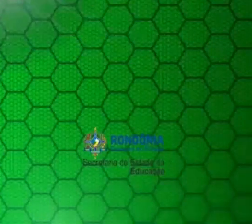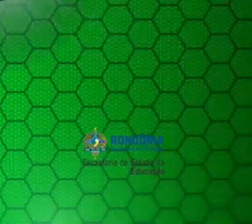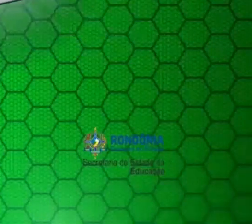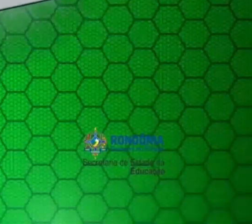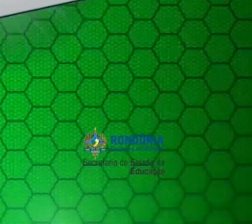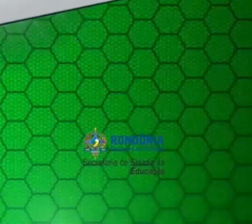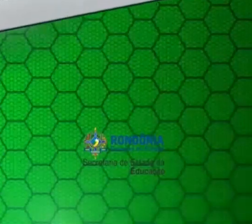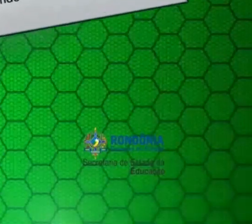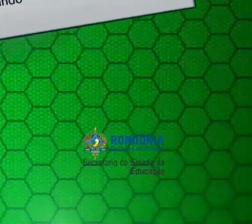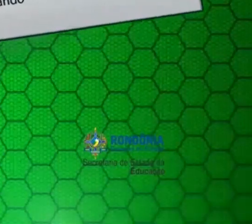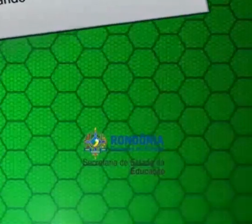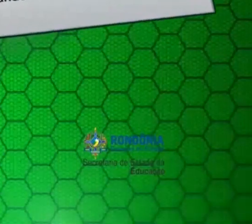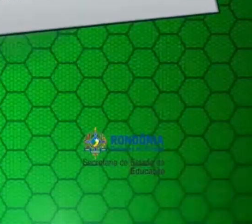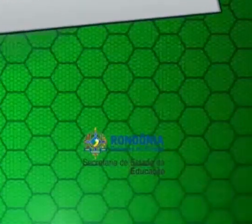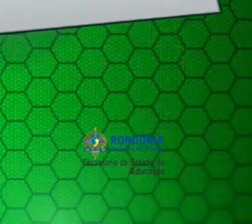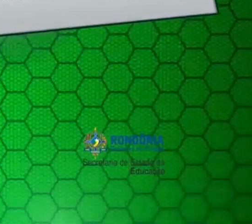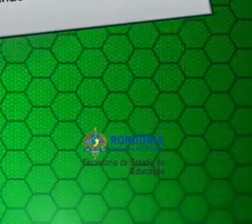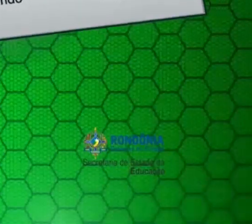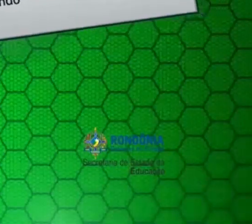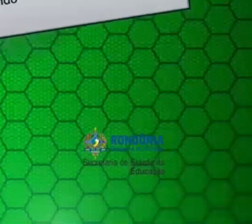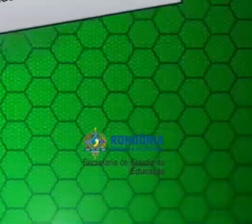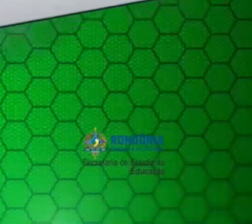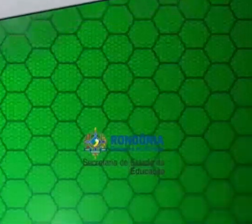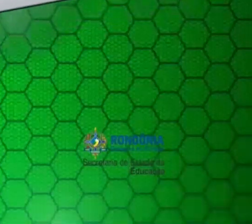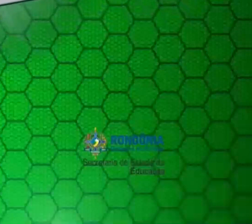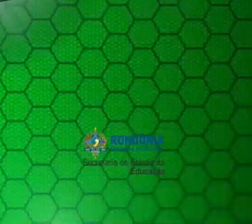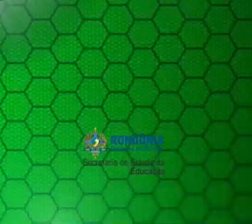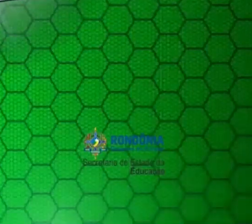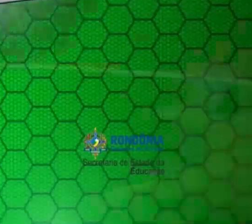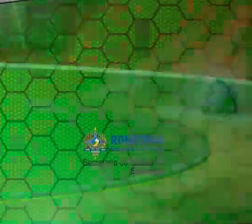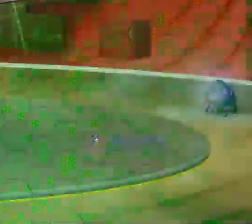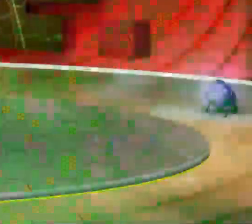professores vai ser moleza. Vamos lá? Até a próxima!